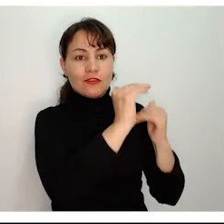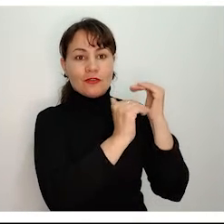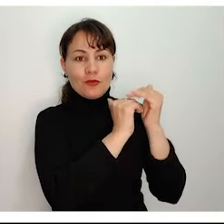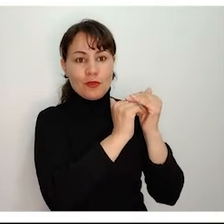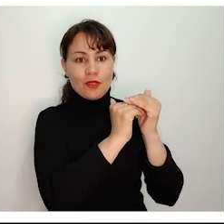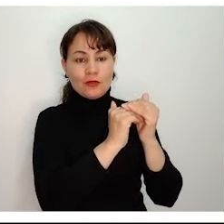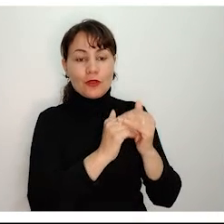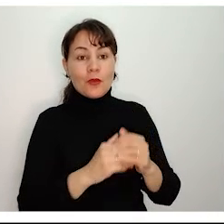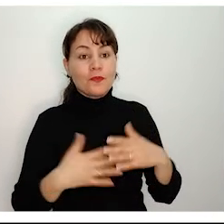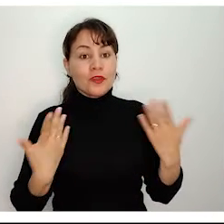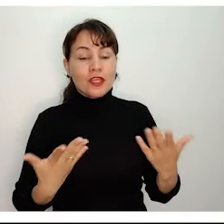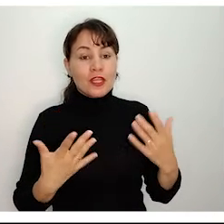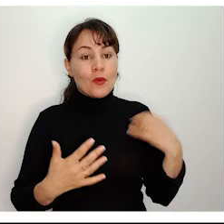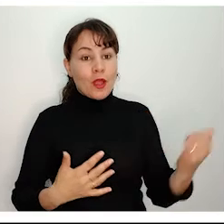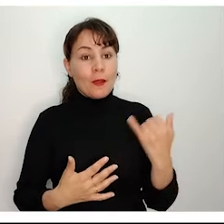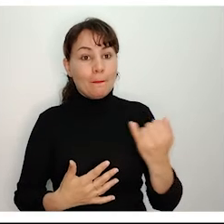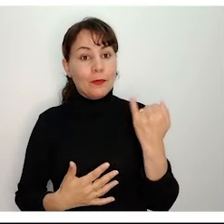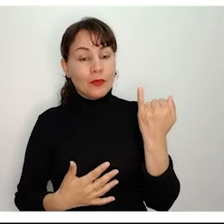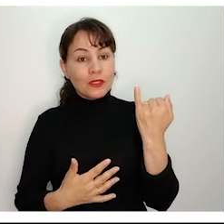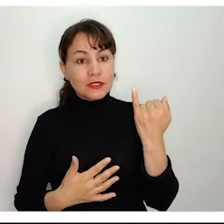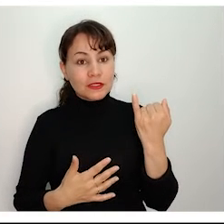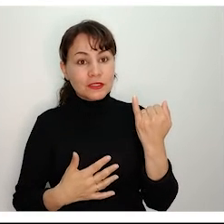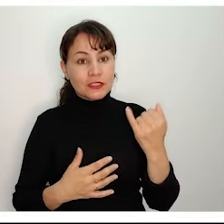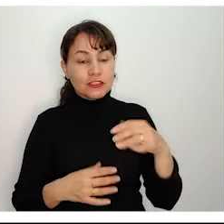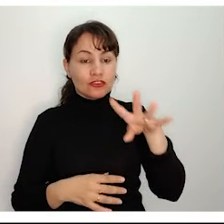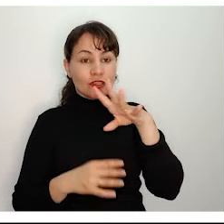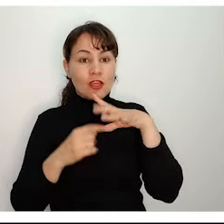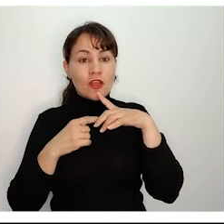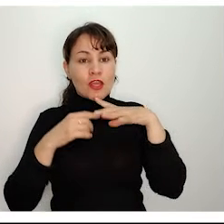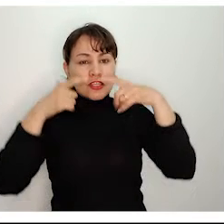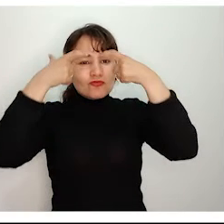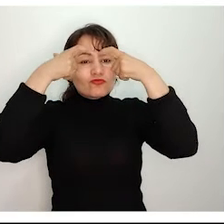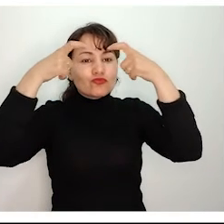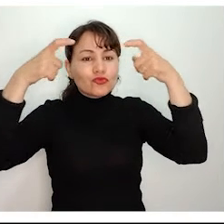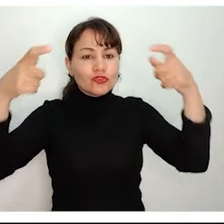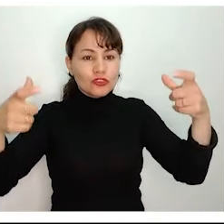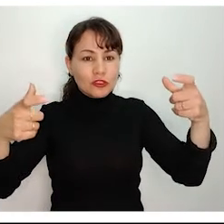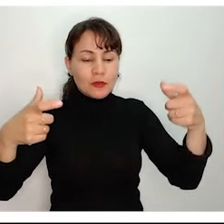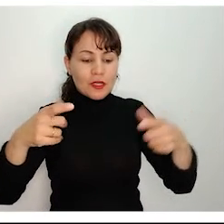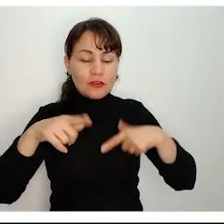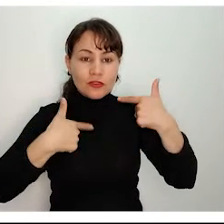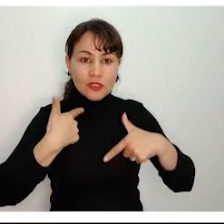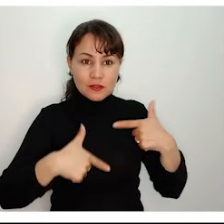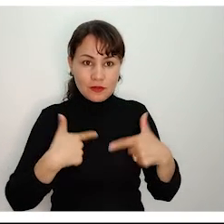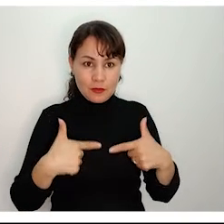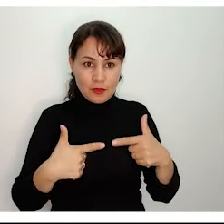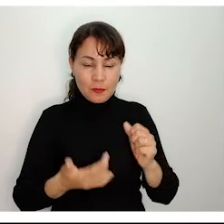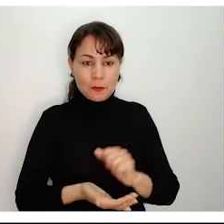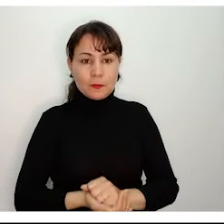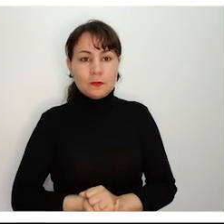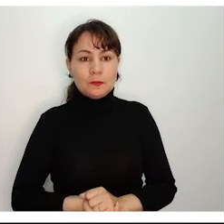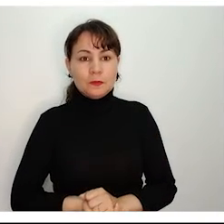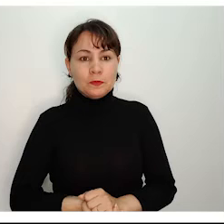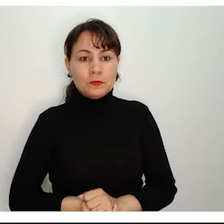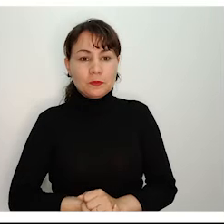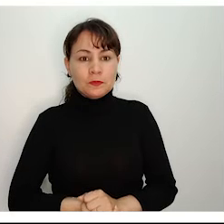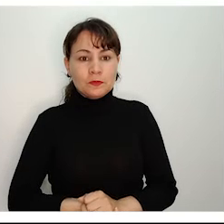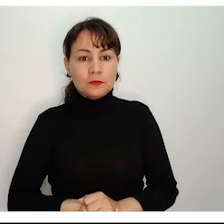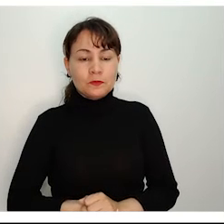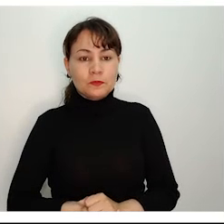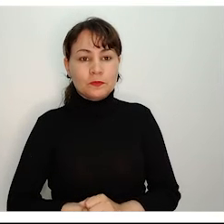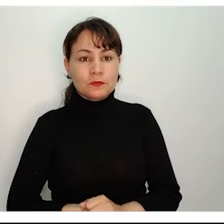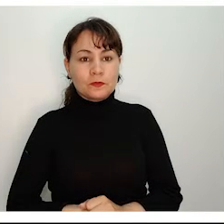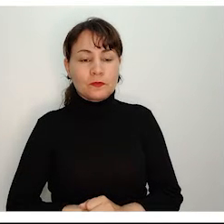em desenvolvimento. Então, é de extrema importância esse conhecimento e essa atuação.